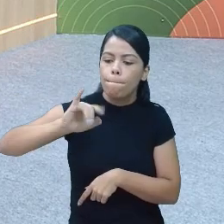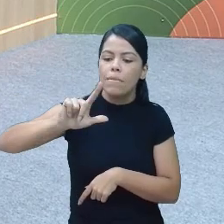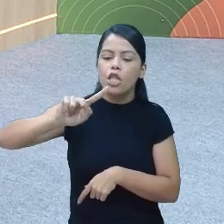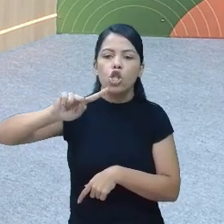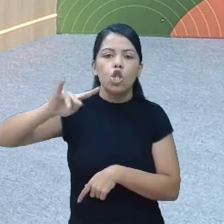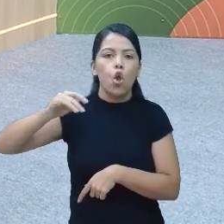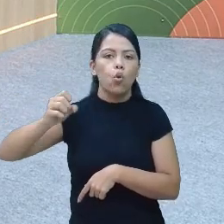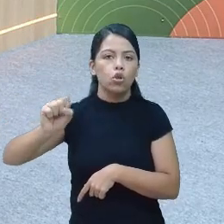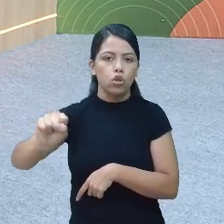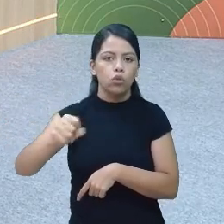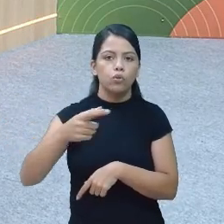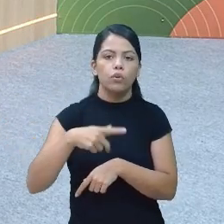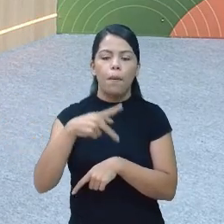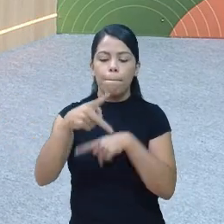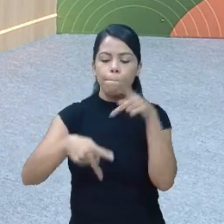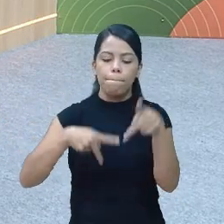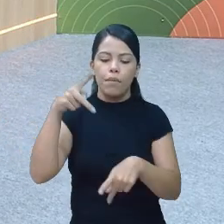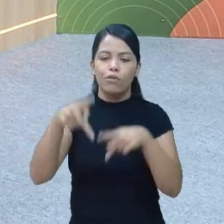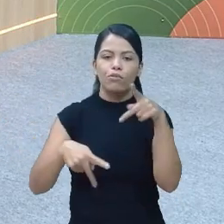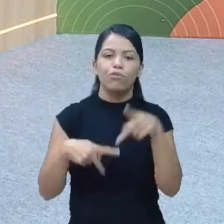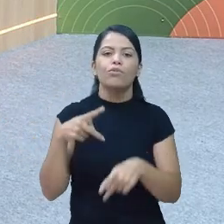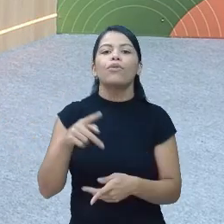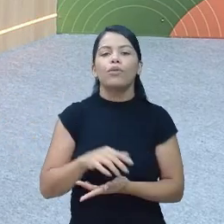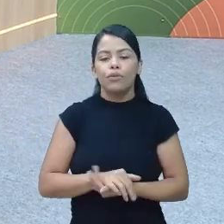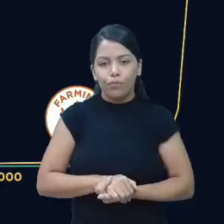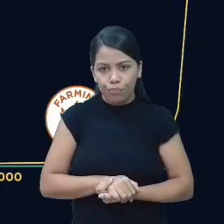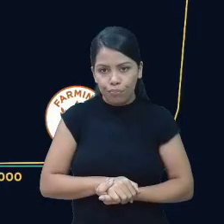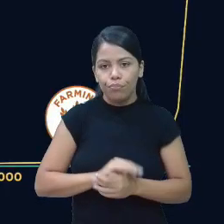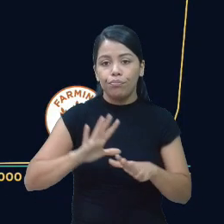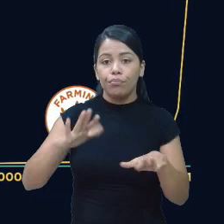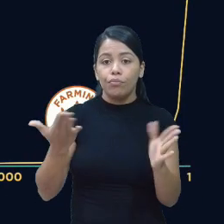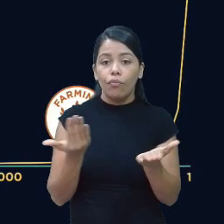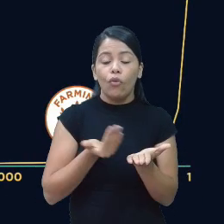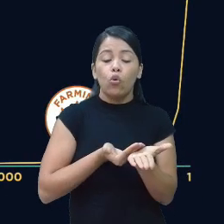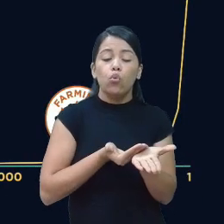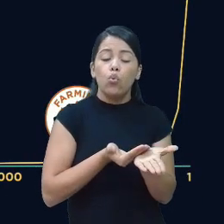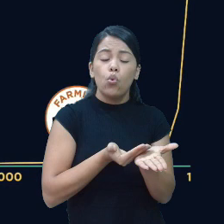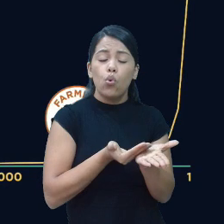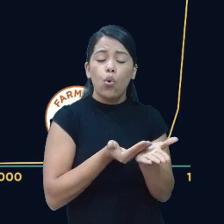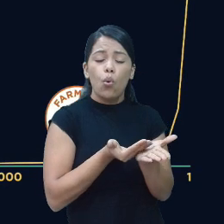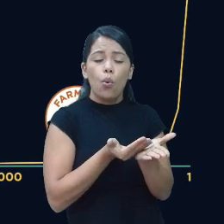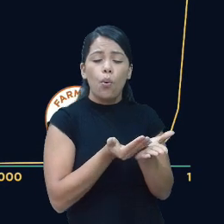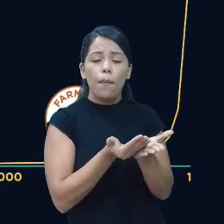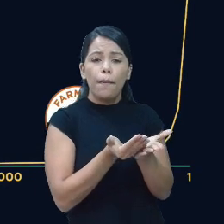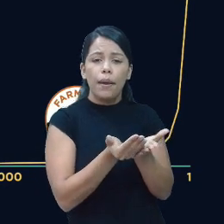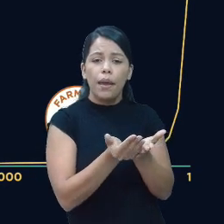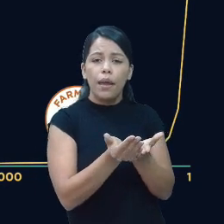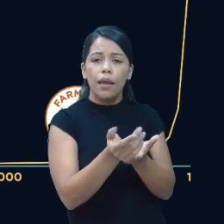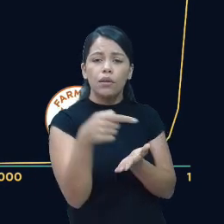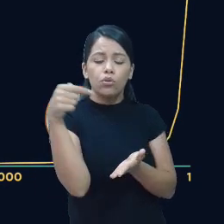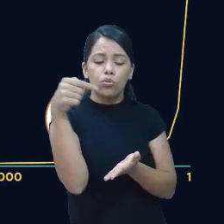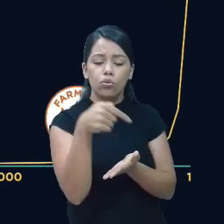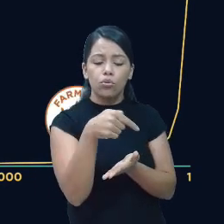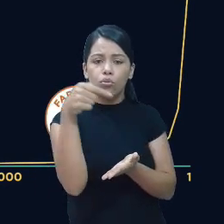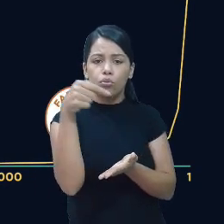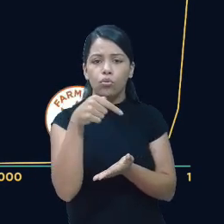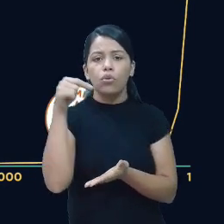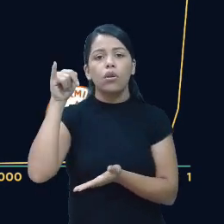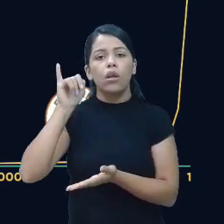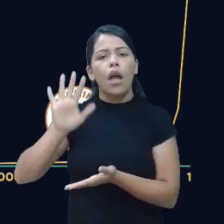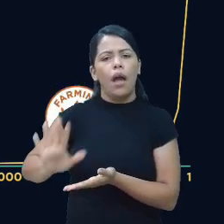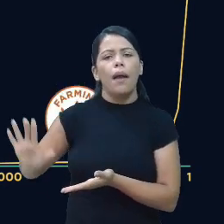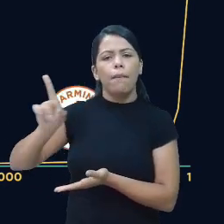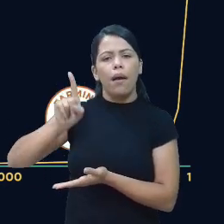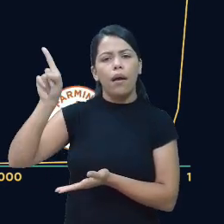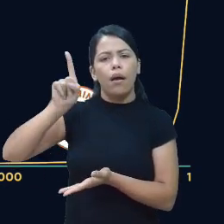a gente vai observar em detalhes algumas situações. Por exemplo, ali no início, né, ou seja, naquela parte que a gente está começando a medir, a gente